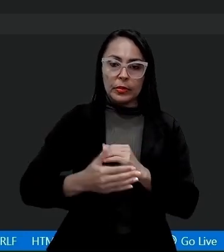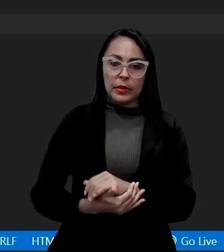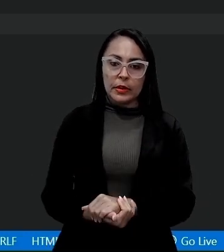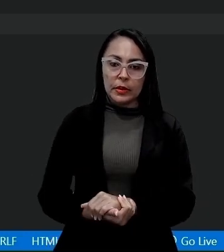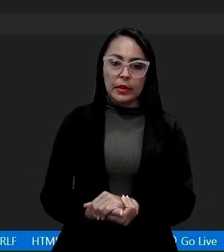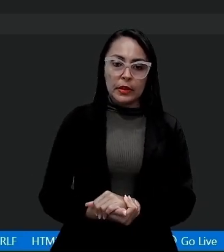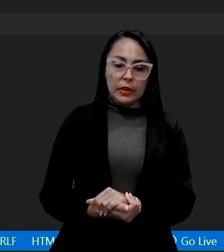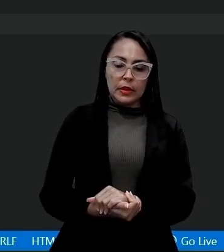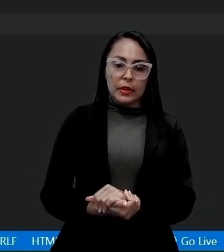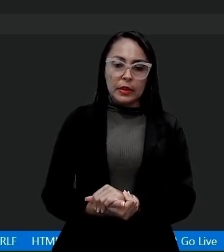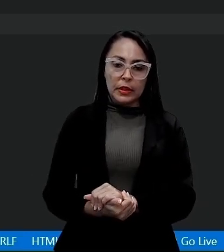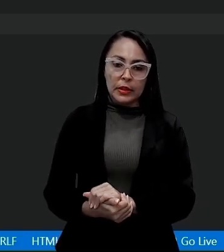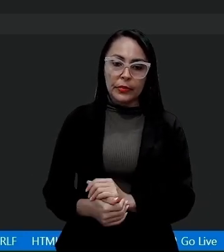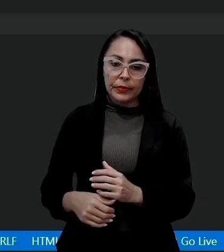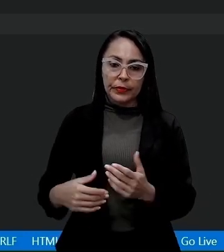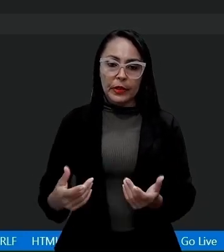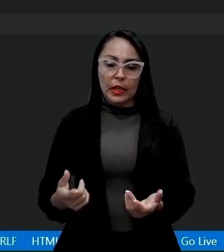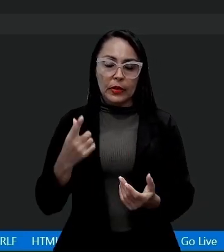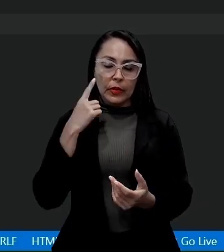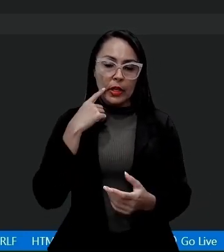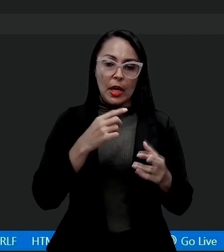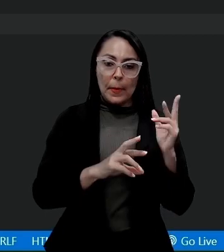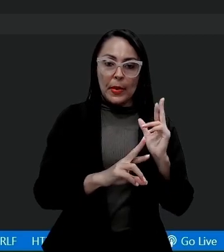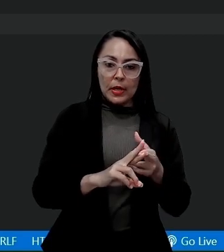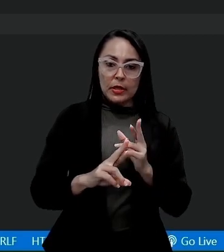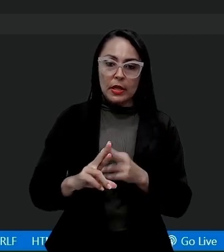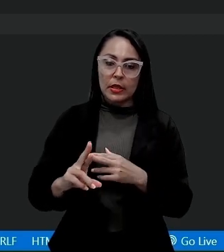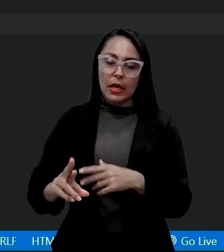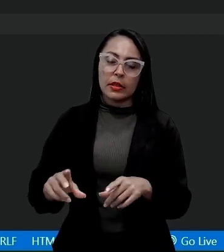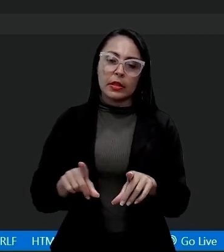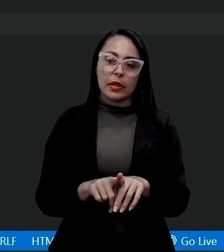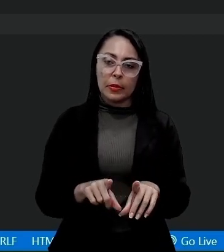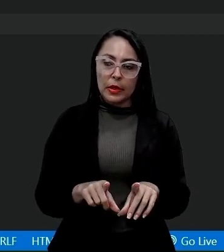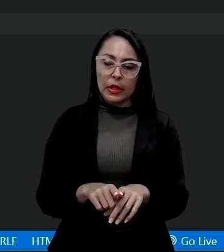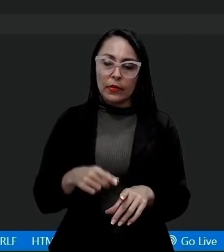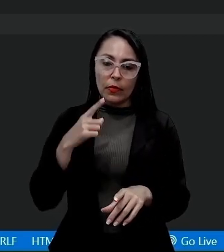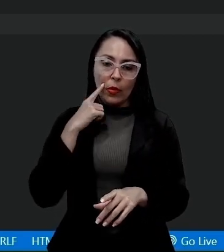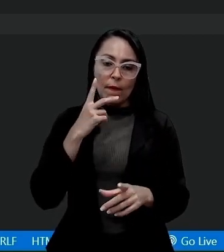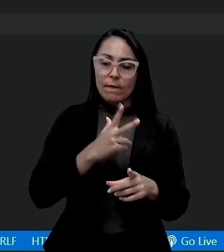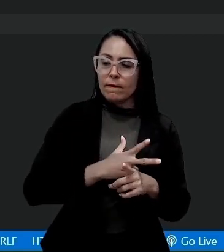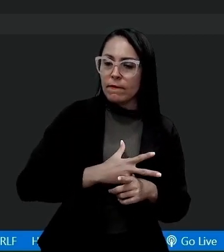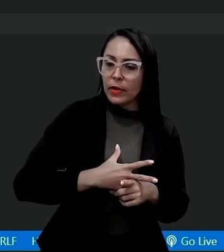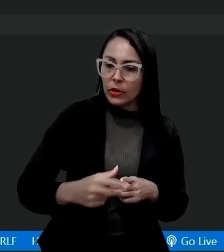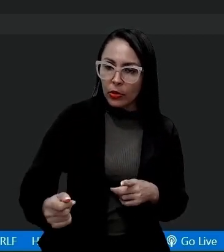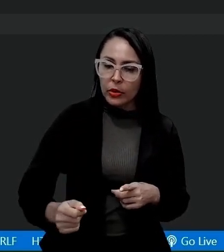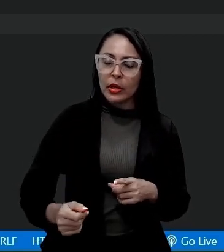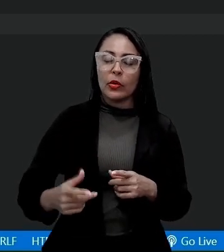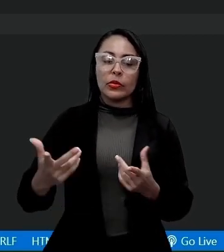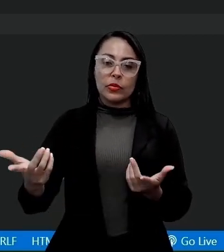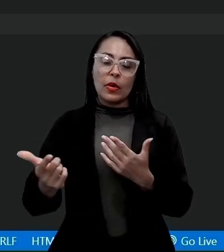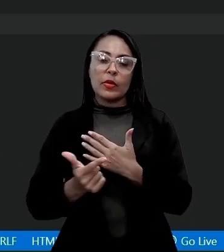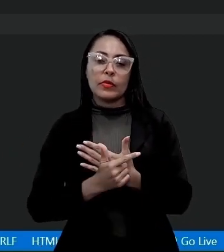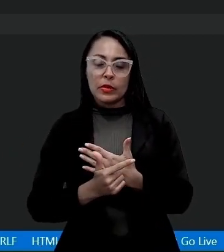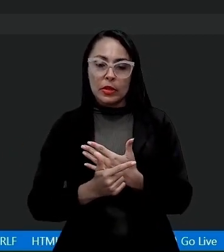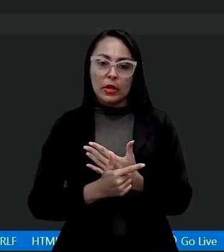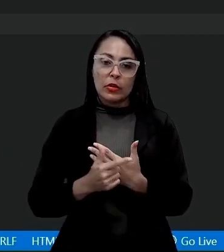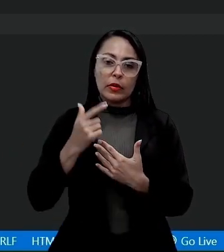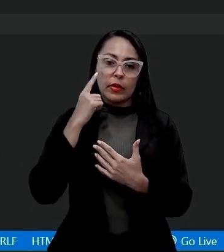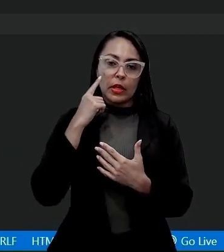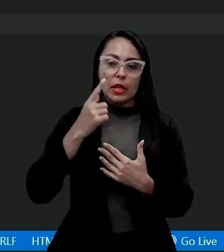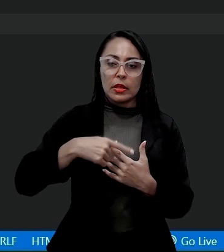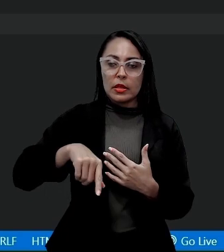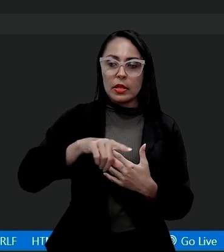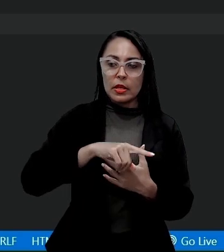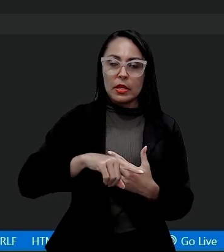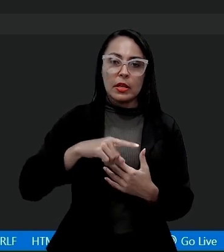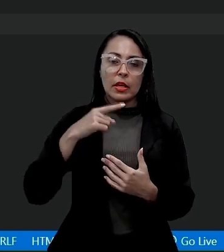para executar uma função que irá representar a batalha e apresentar quem foi o vitorioso. Sua função deverá ter um código que realiza